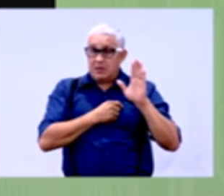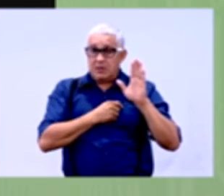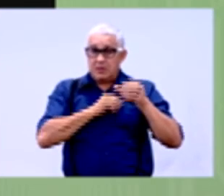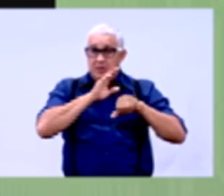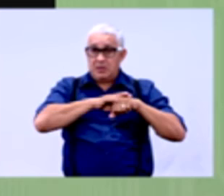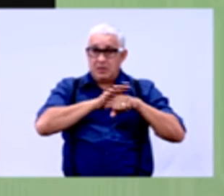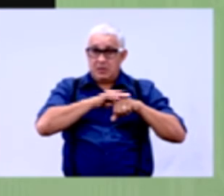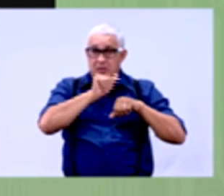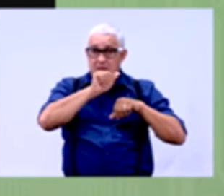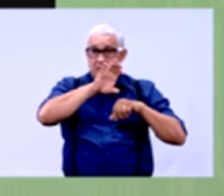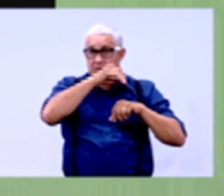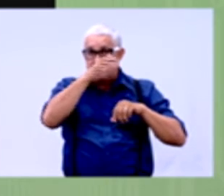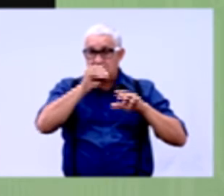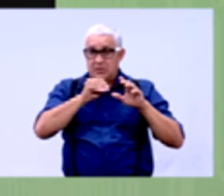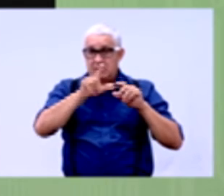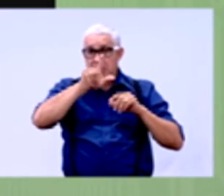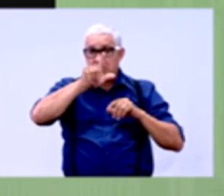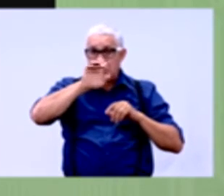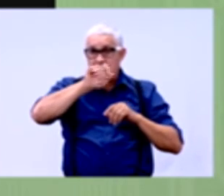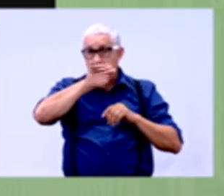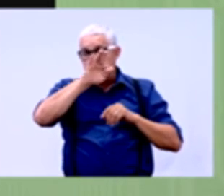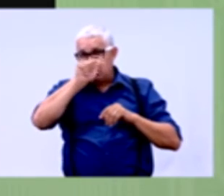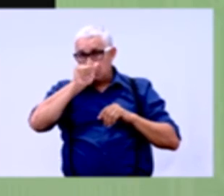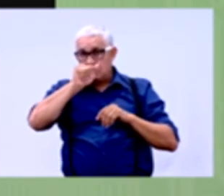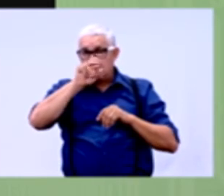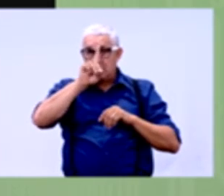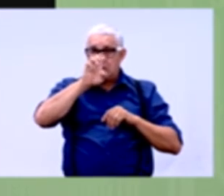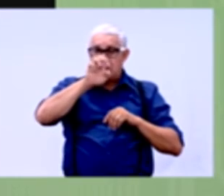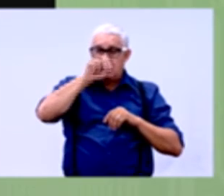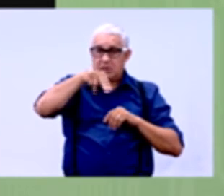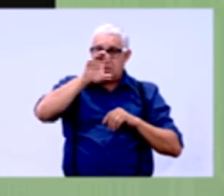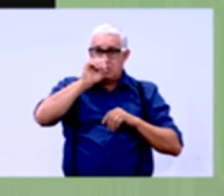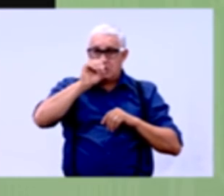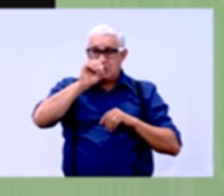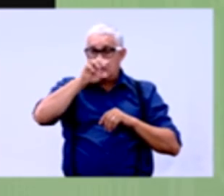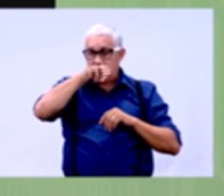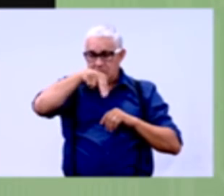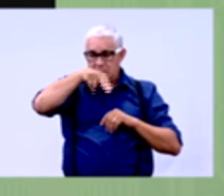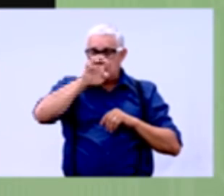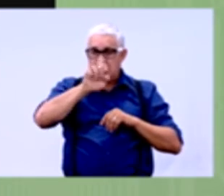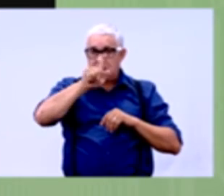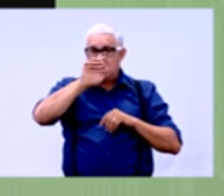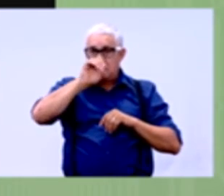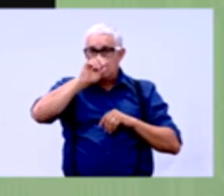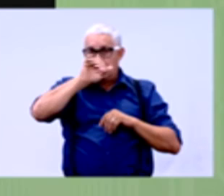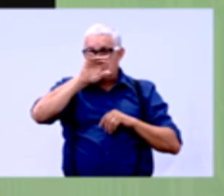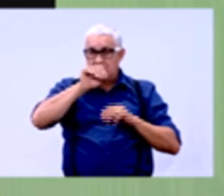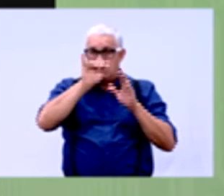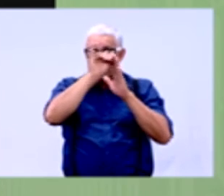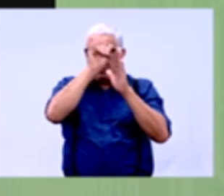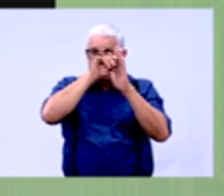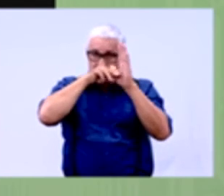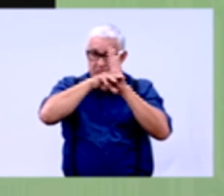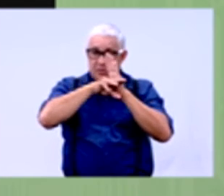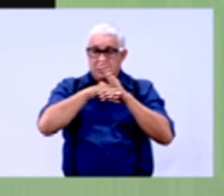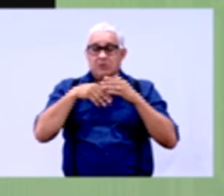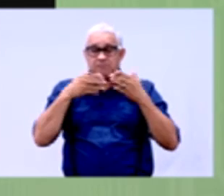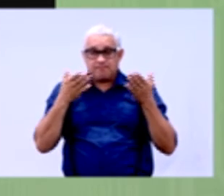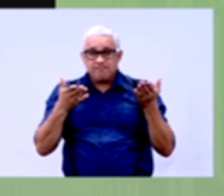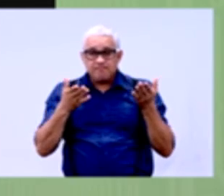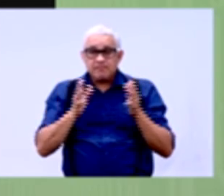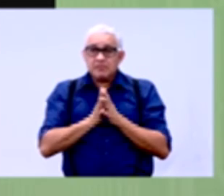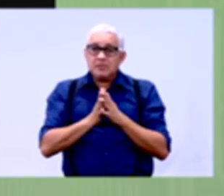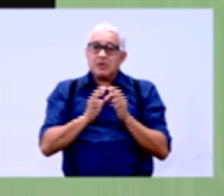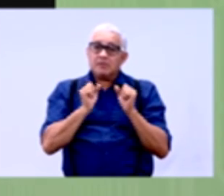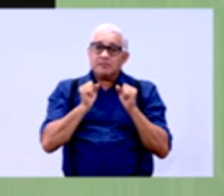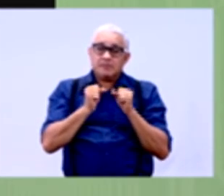ação, a lógica de negócio devidamente implementada. E aí,